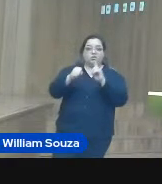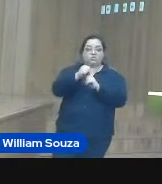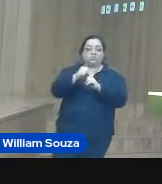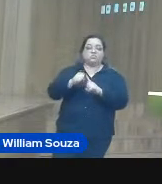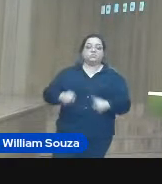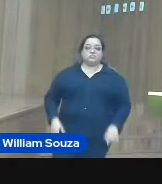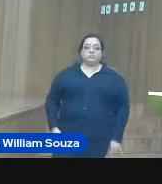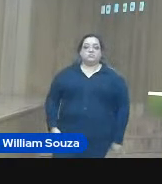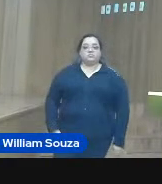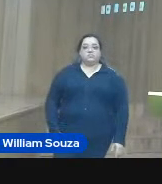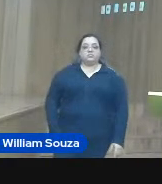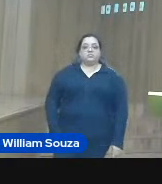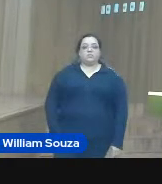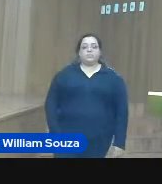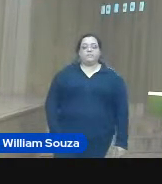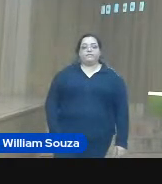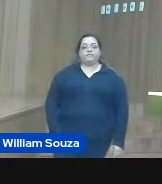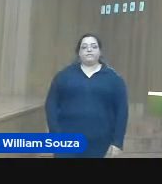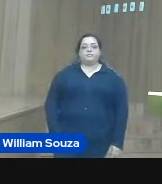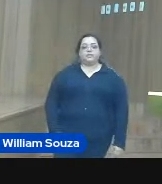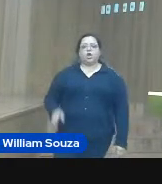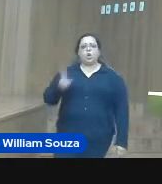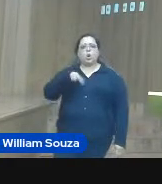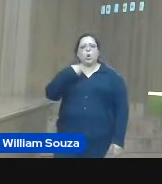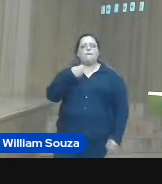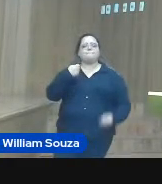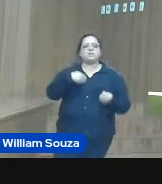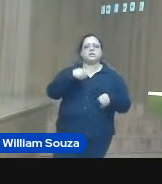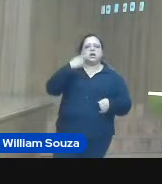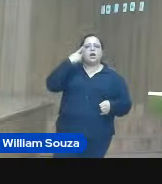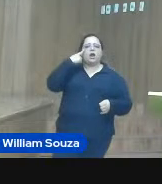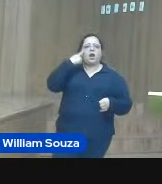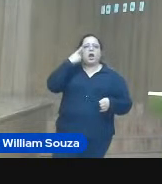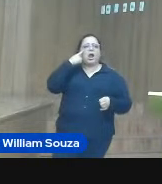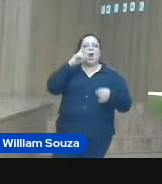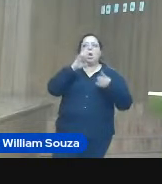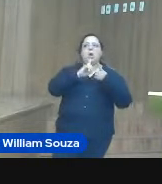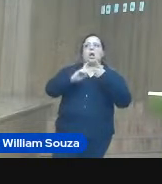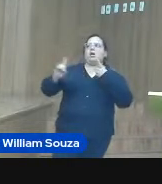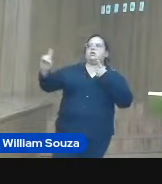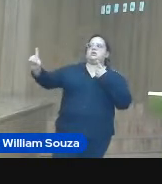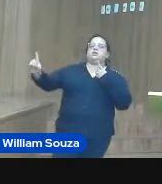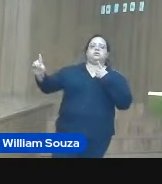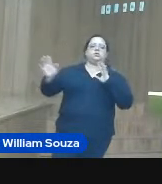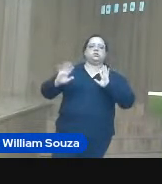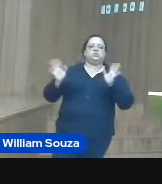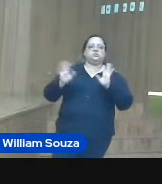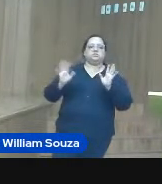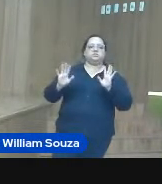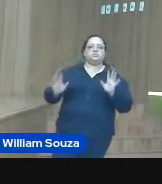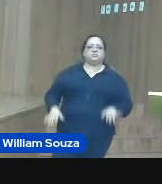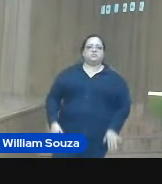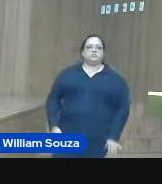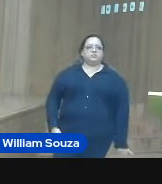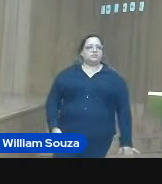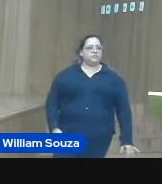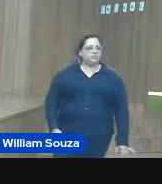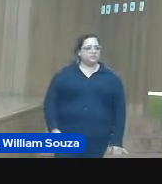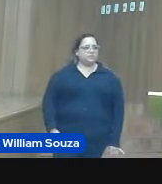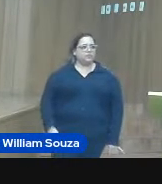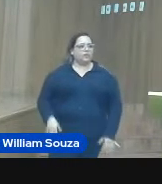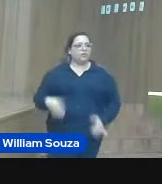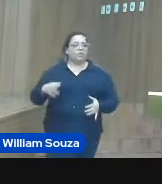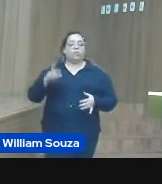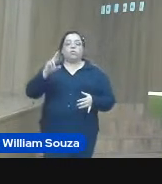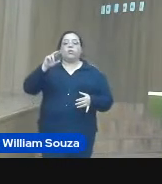Sabe? E a gente precisa ver isso. Não como uma coisa distante. Né? Quando o Rafael começou a falar, pô, eu sou